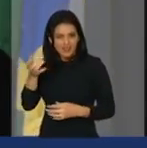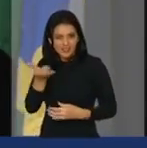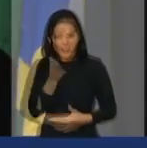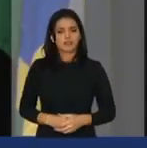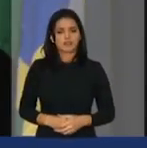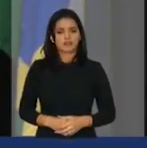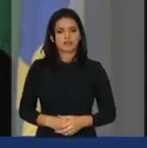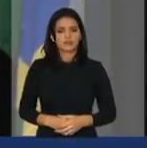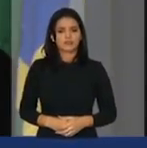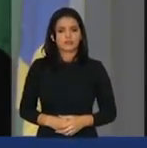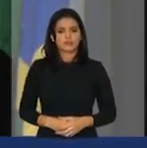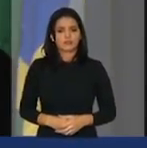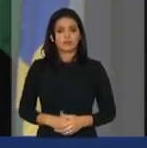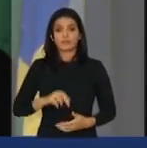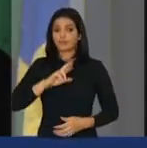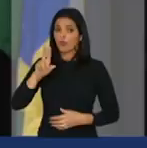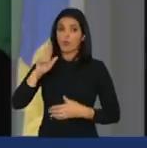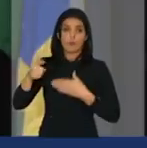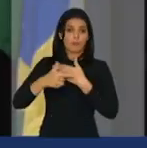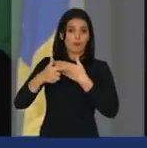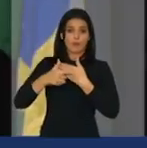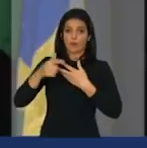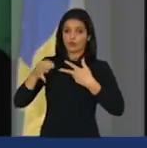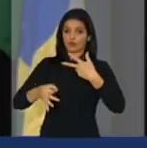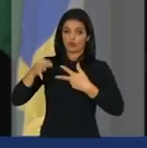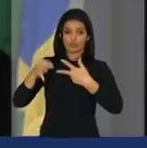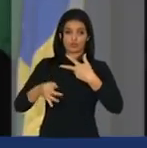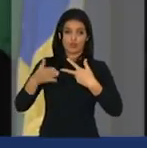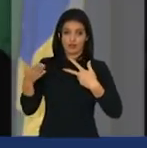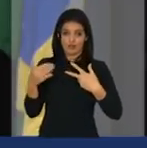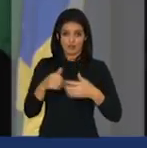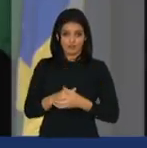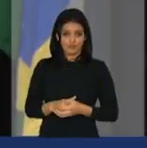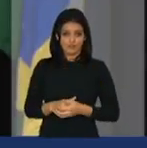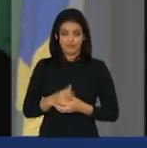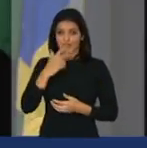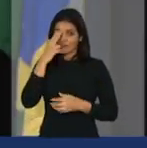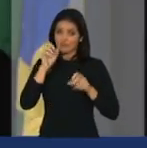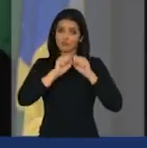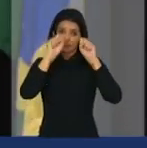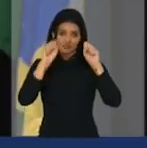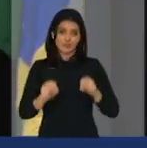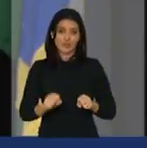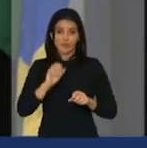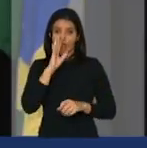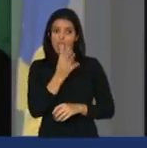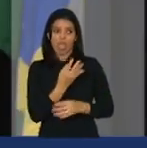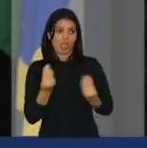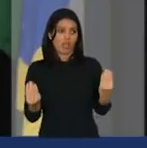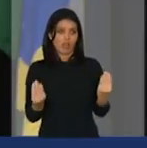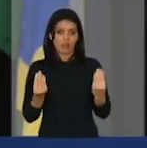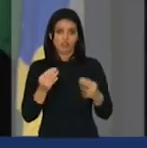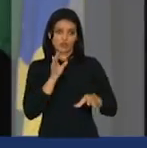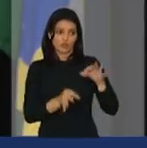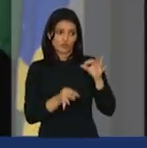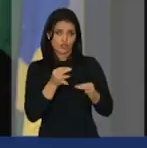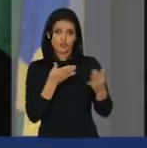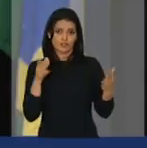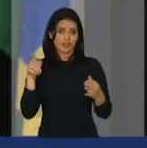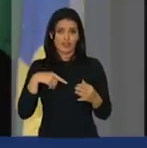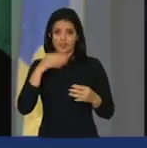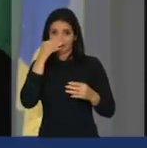Incondicional Por que você não é papel do Judiciário ferindo nosso sistema acusatório e aliás